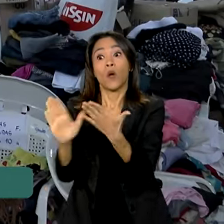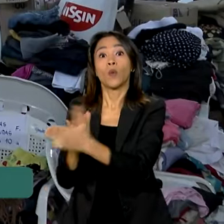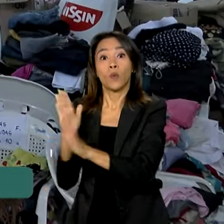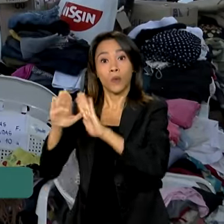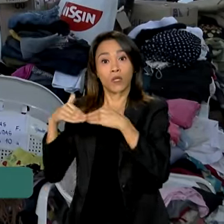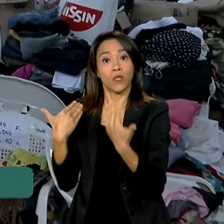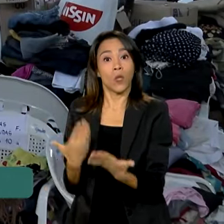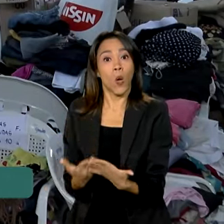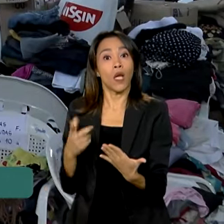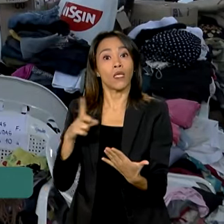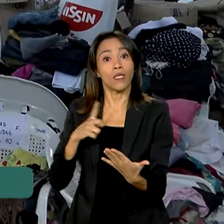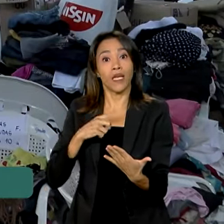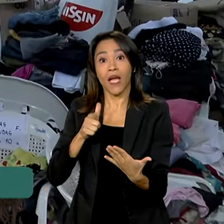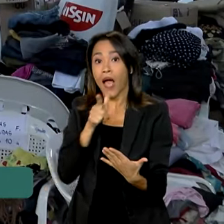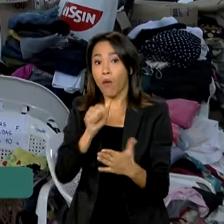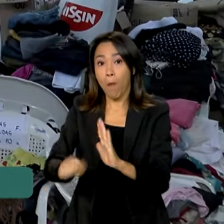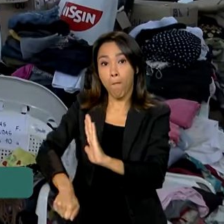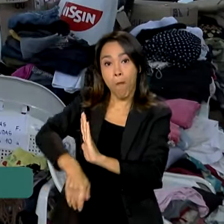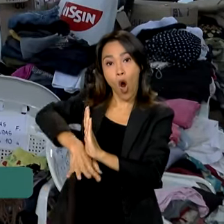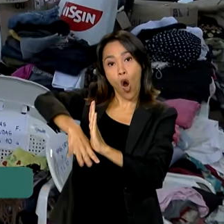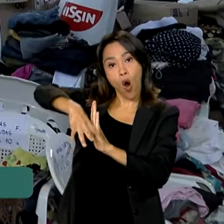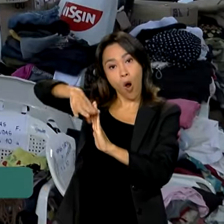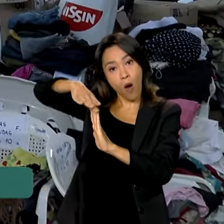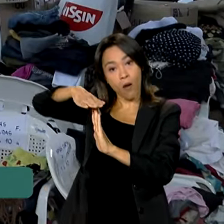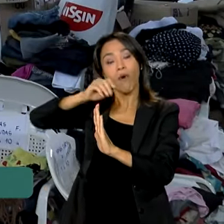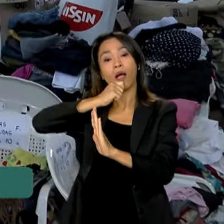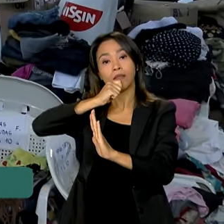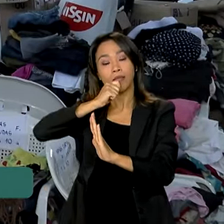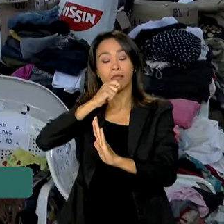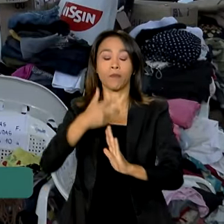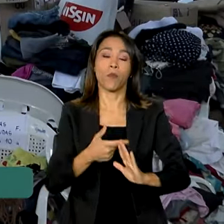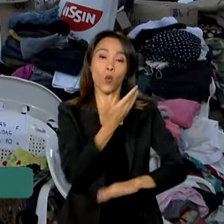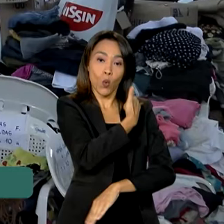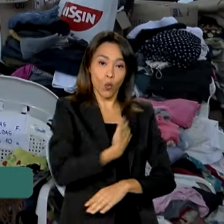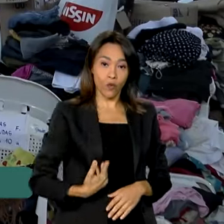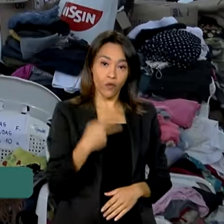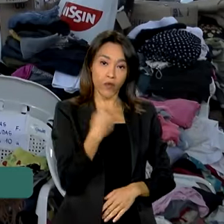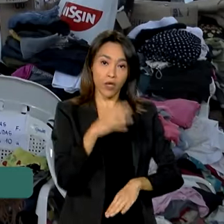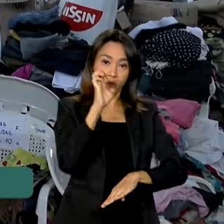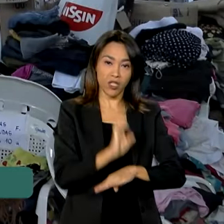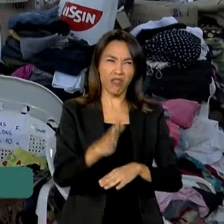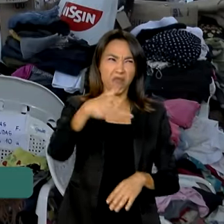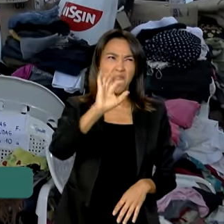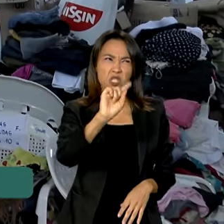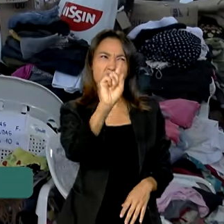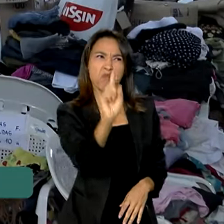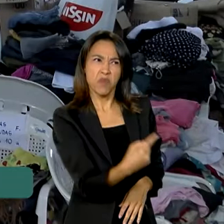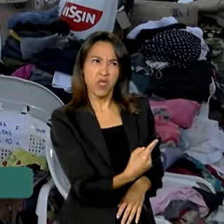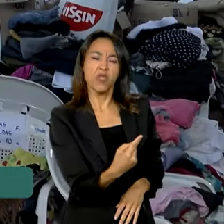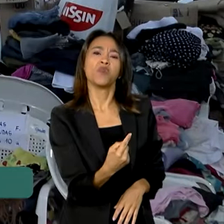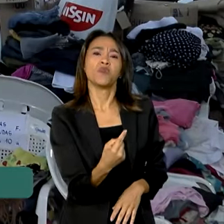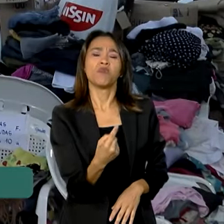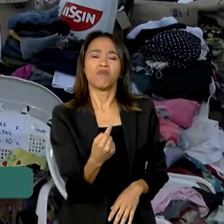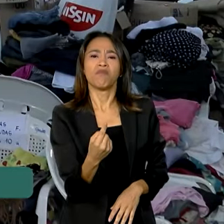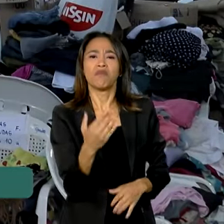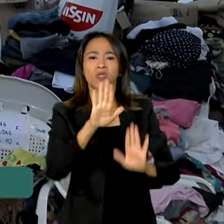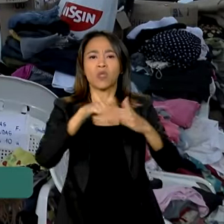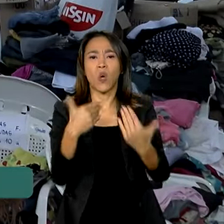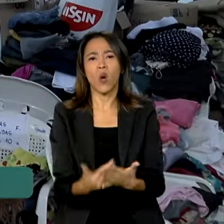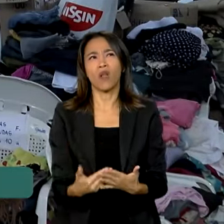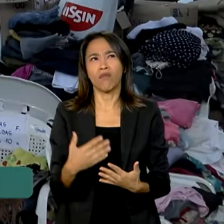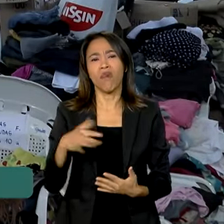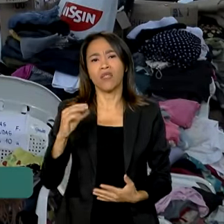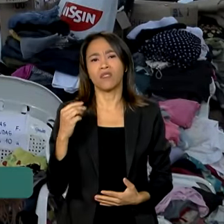algumas escolas ainda estão submersas. O governo do Rio Grande do Sul estima que mais de 1.000 escolas, de um total de 2.338,